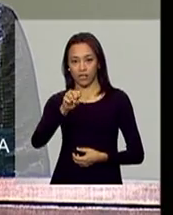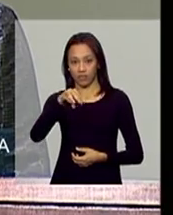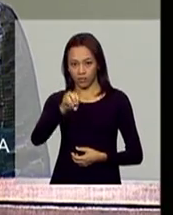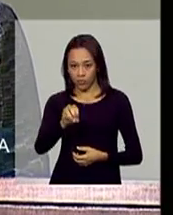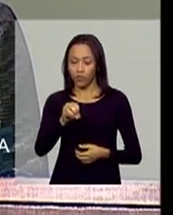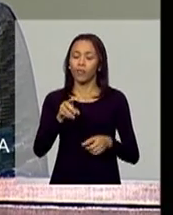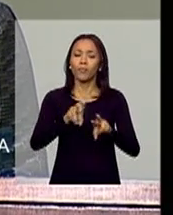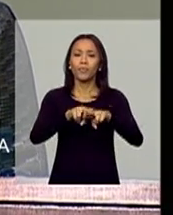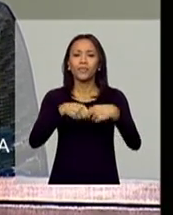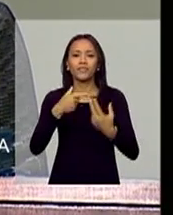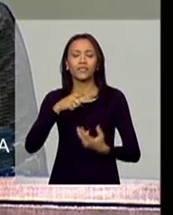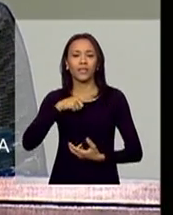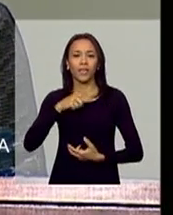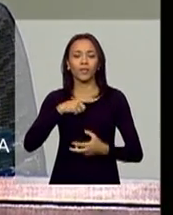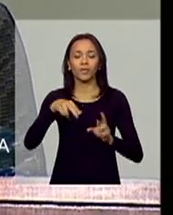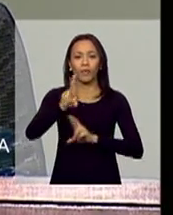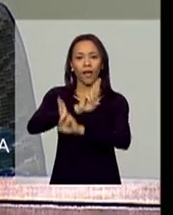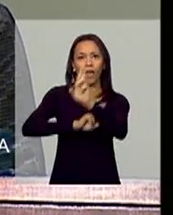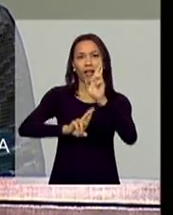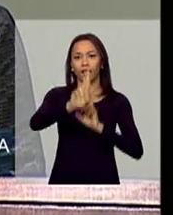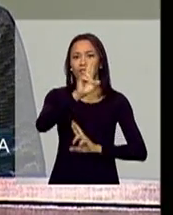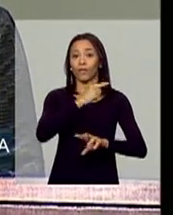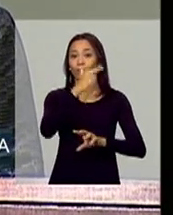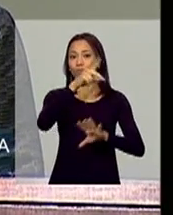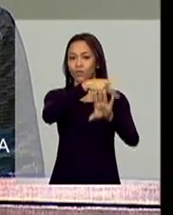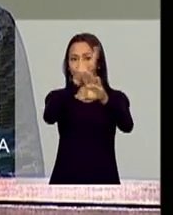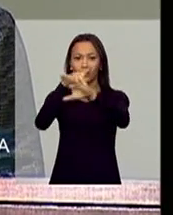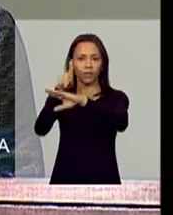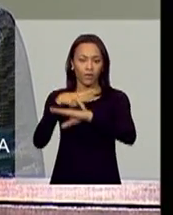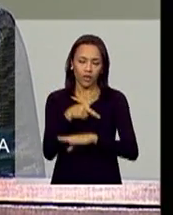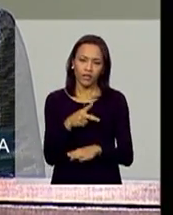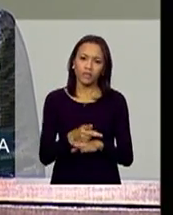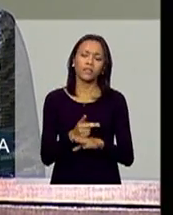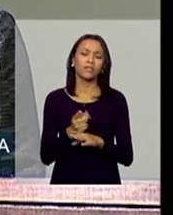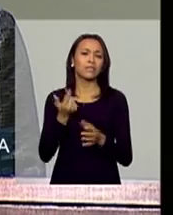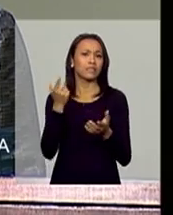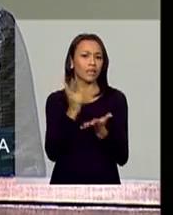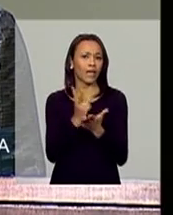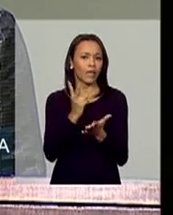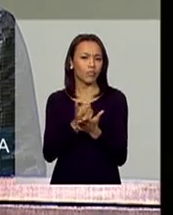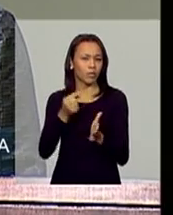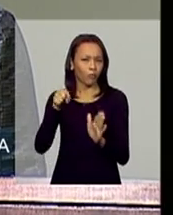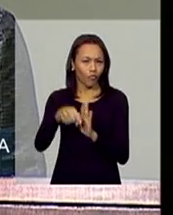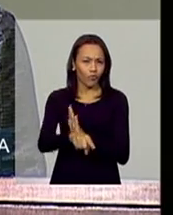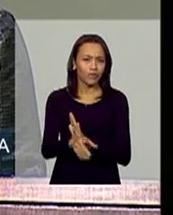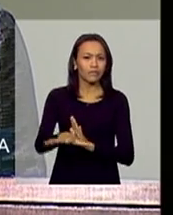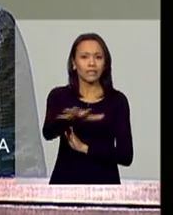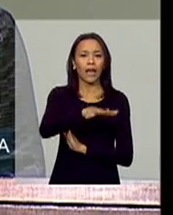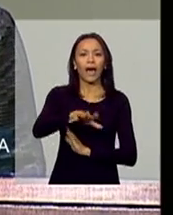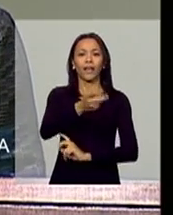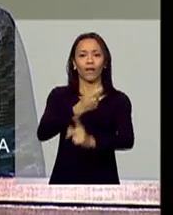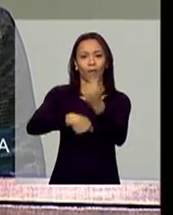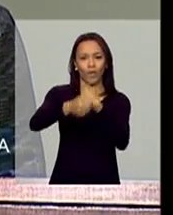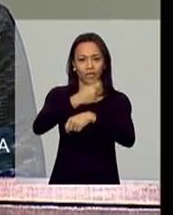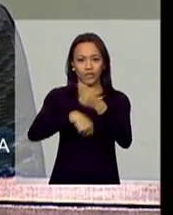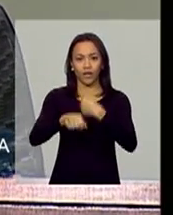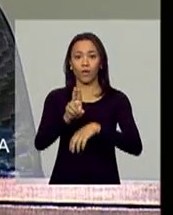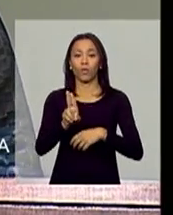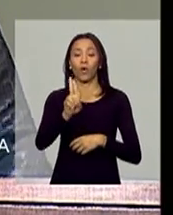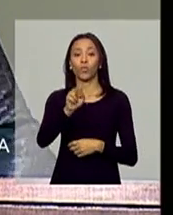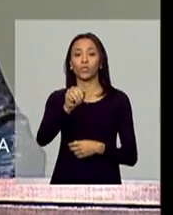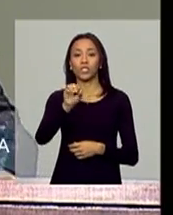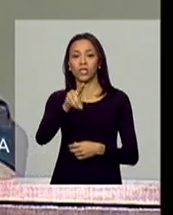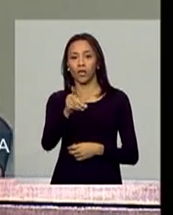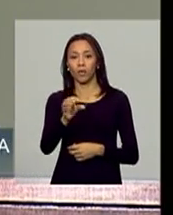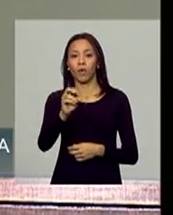relação de aprofundamento das nossas relações comerciais com a União Europeia e